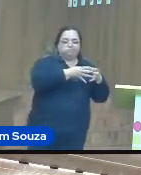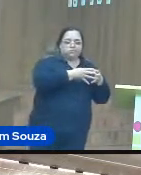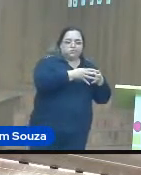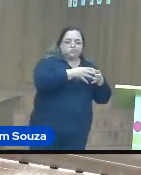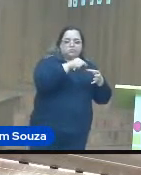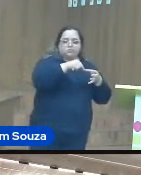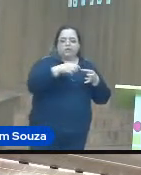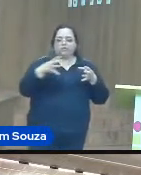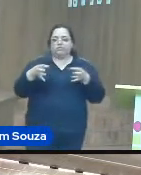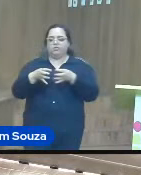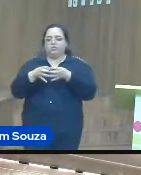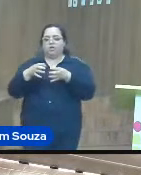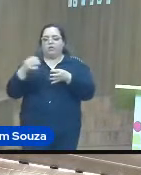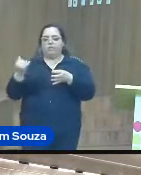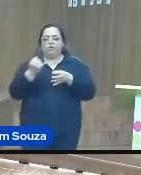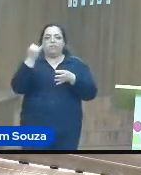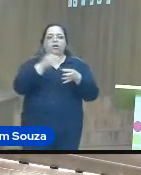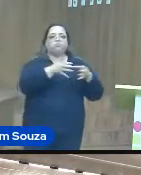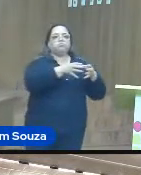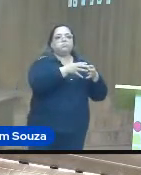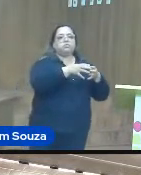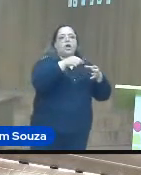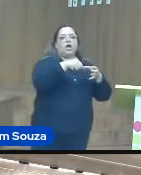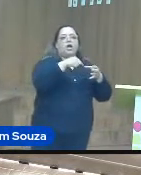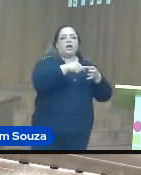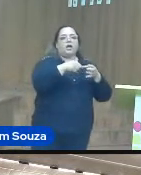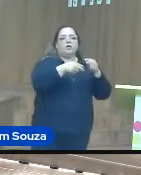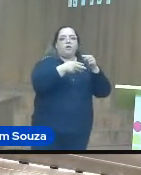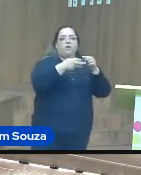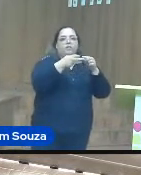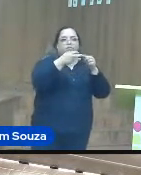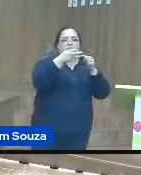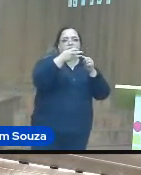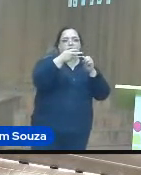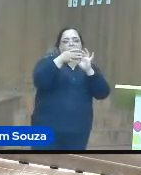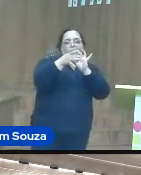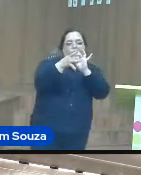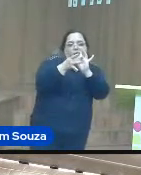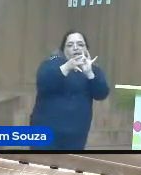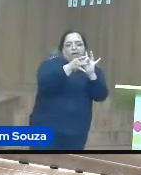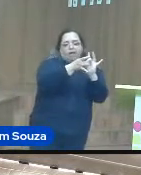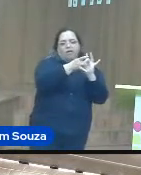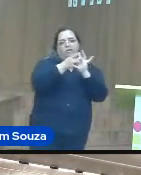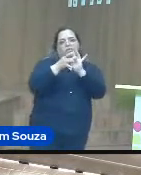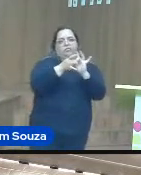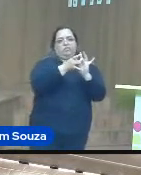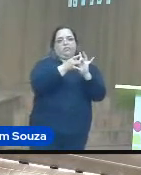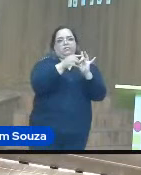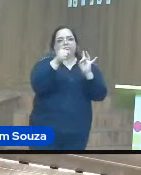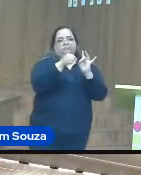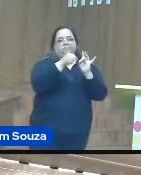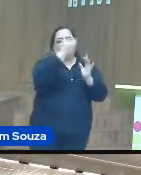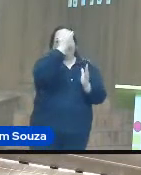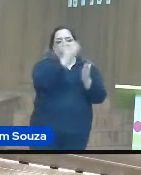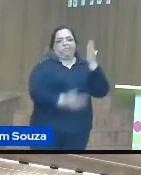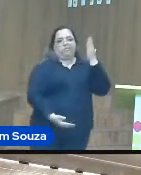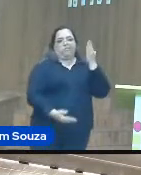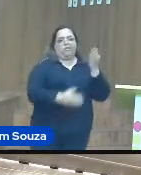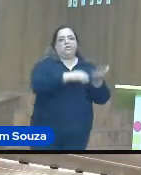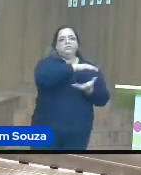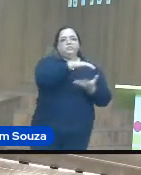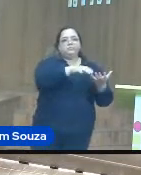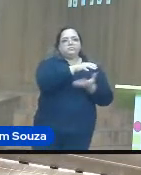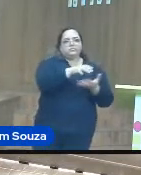mas um primeiro, que foi a Tríplice Aliança, que foi quem perdeu a guerra, que foi a Itália, o